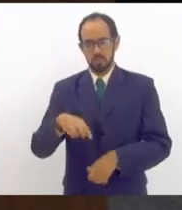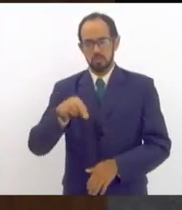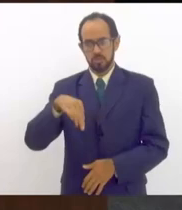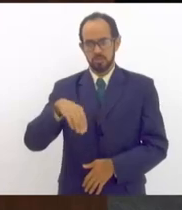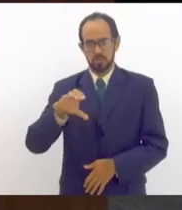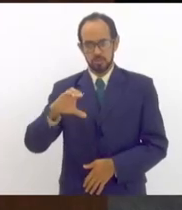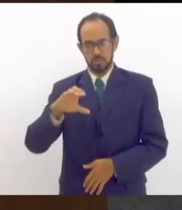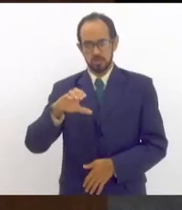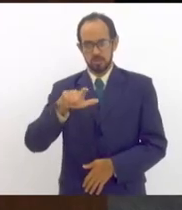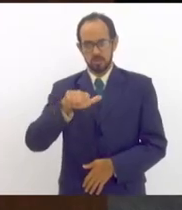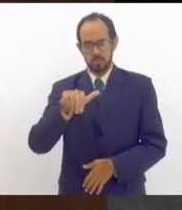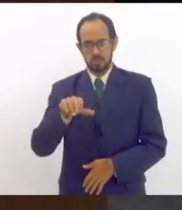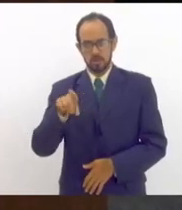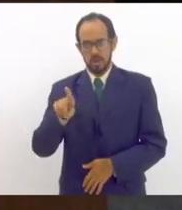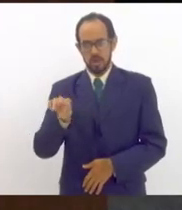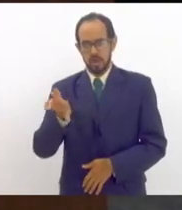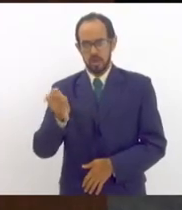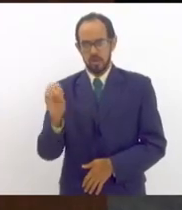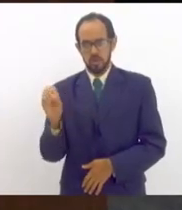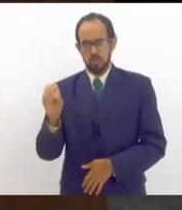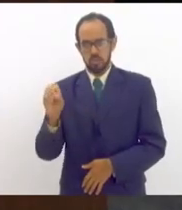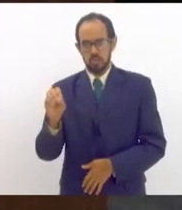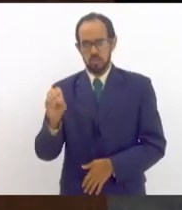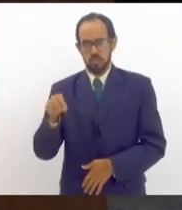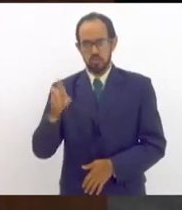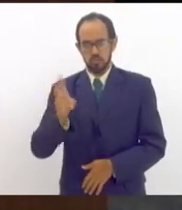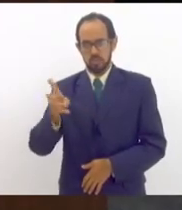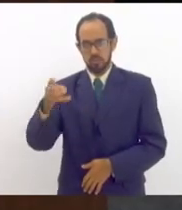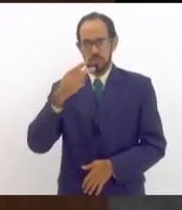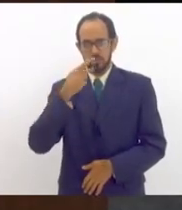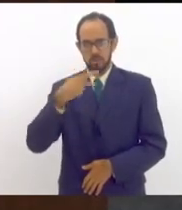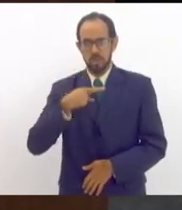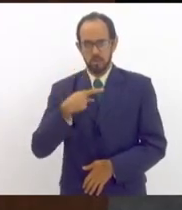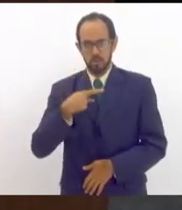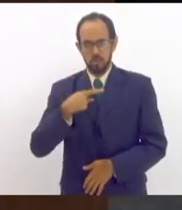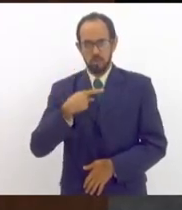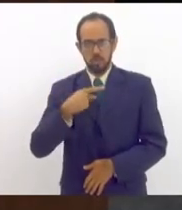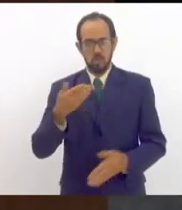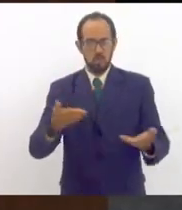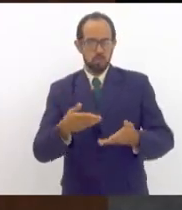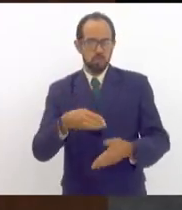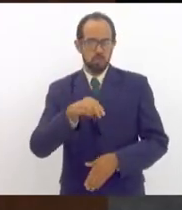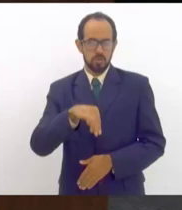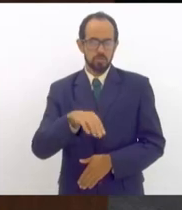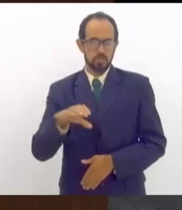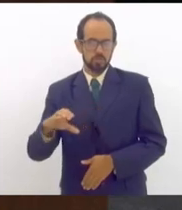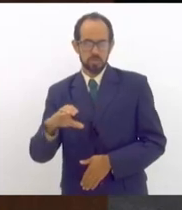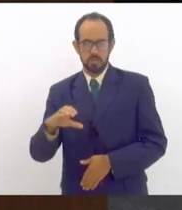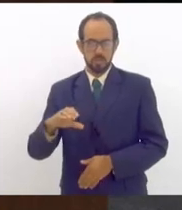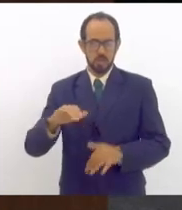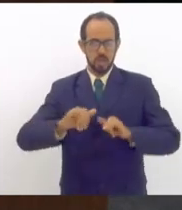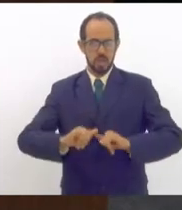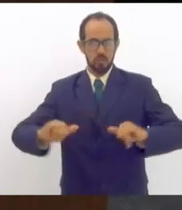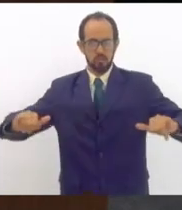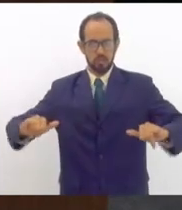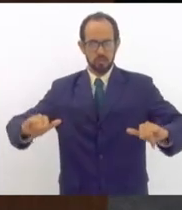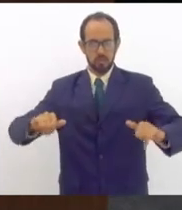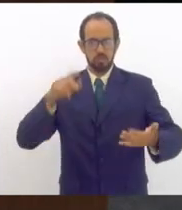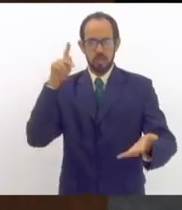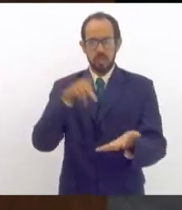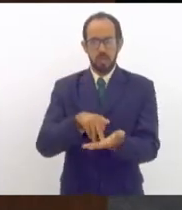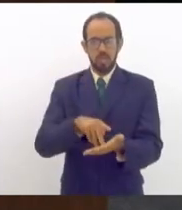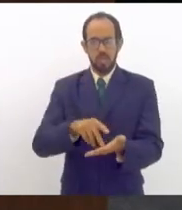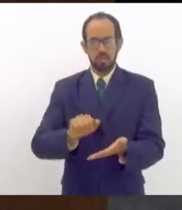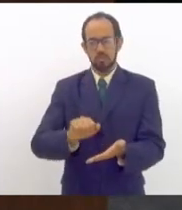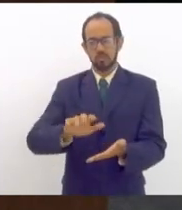me provocou uma coisa que era dizer hoje o Mc reporta uma realidade das favelas e da